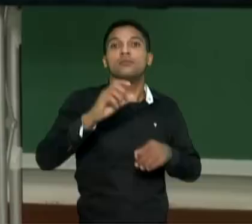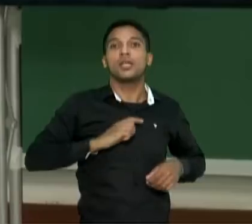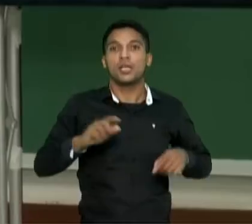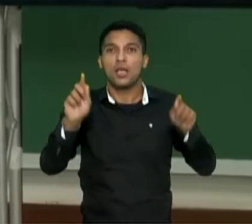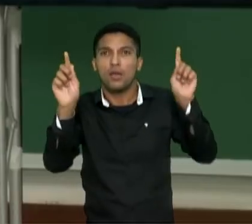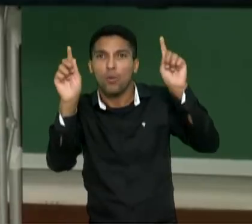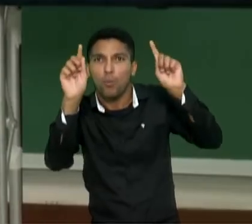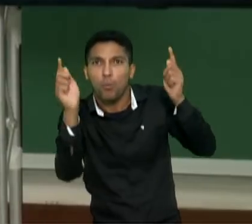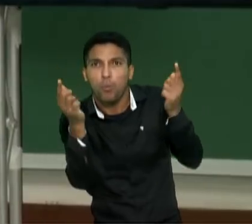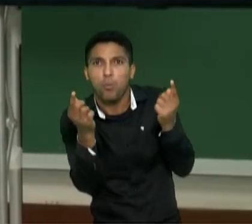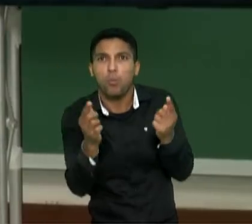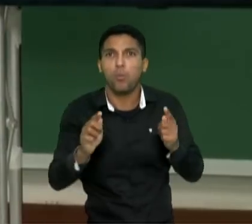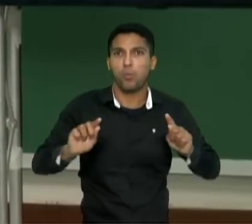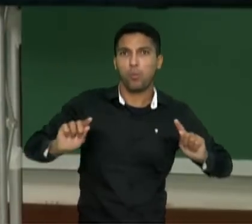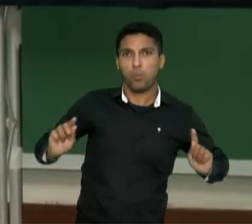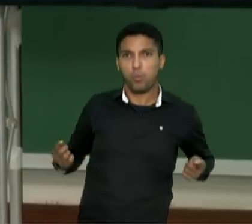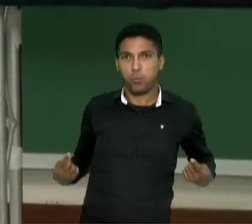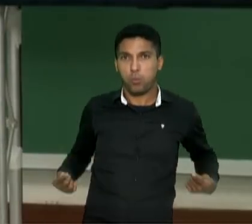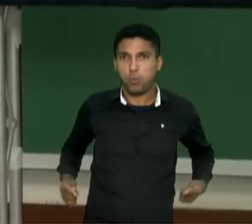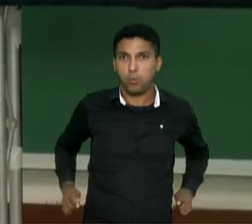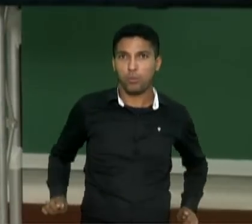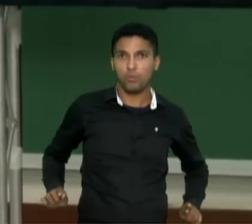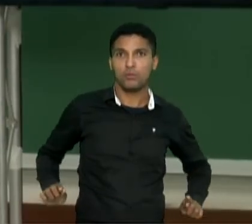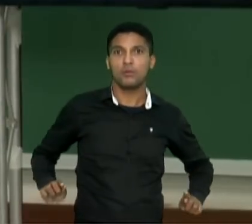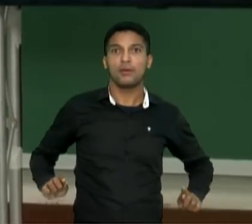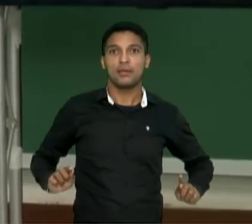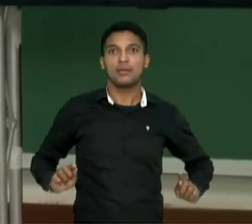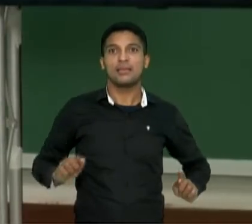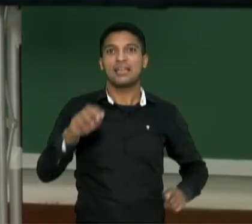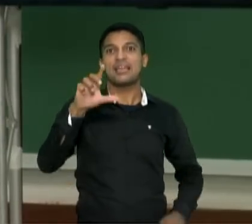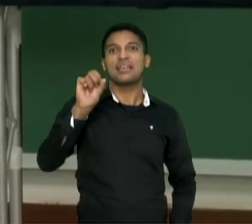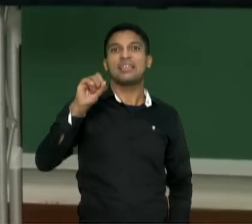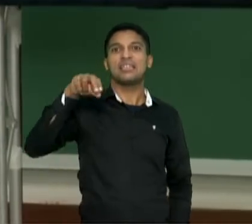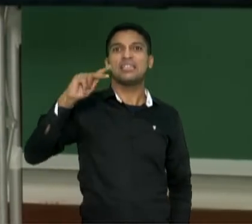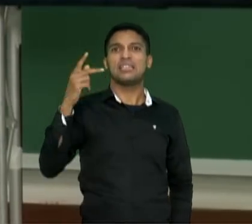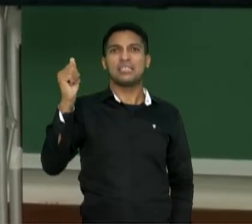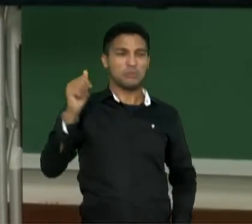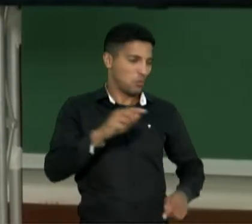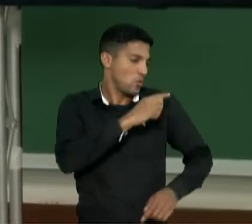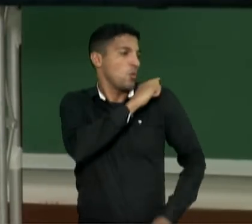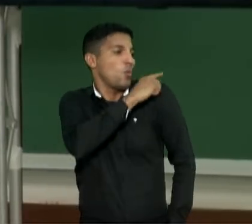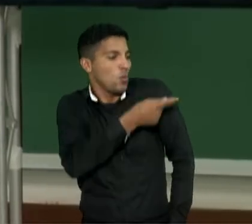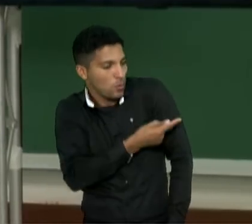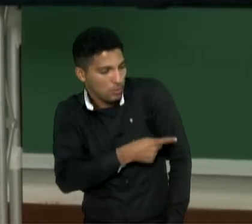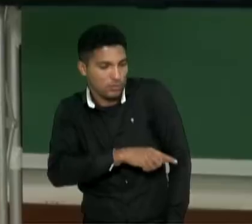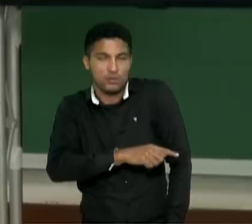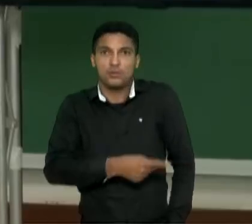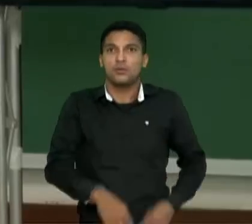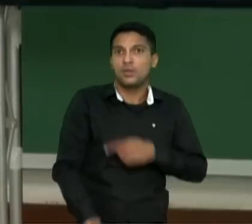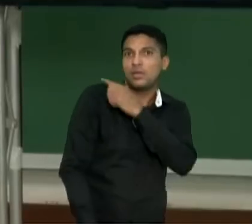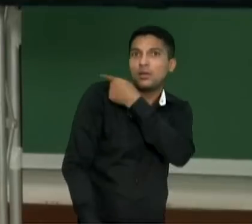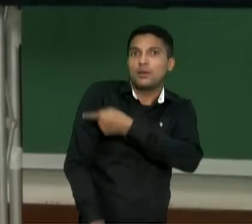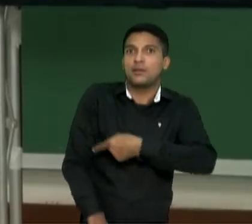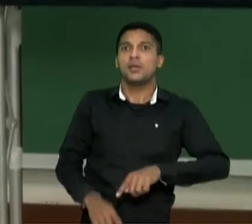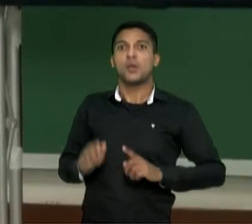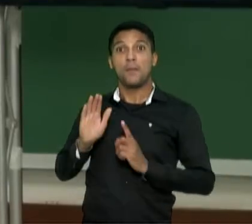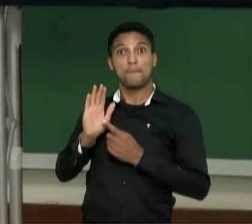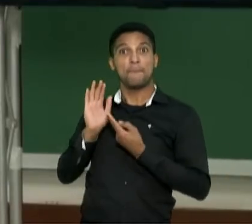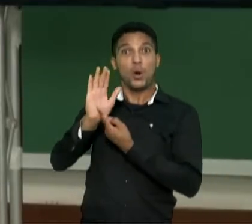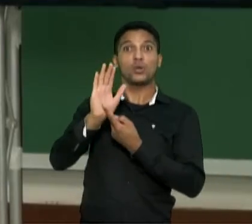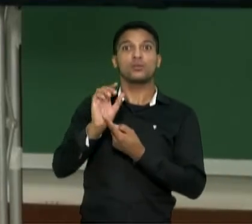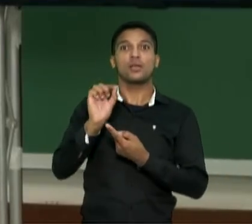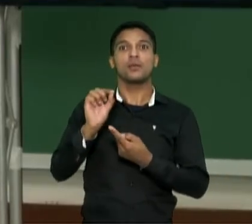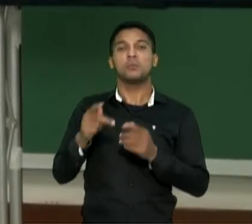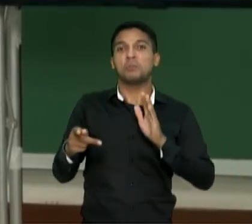mais espiritual. Não há uma linha que não se carregue de tensão. Daí ele está falando que a beleza imóvel e